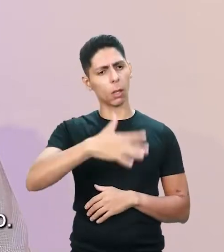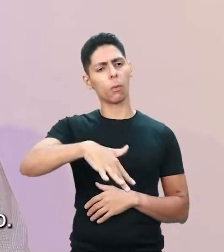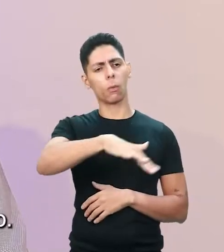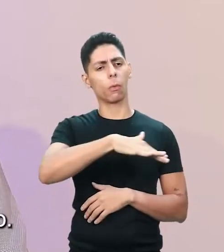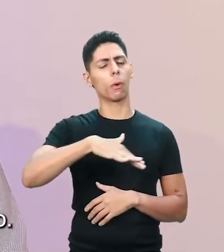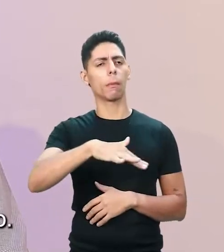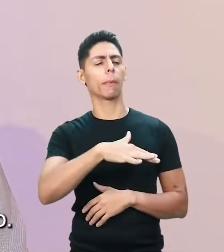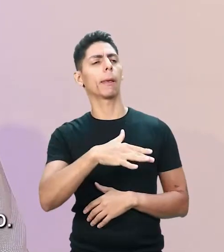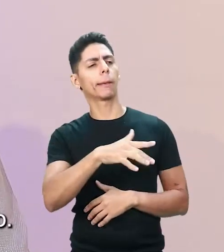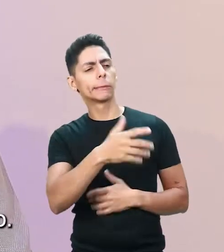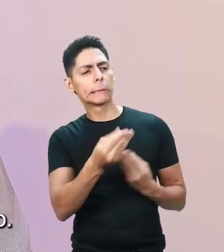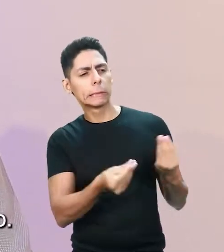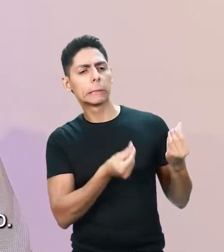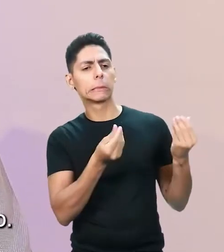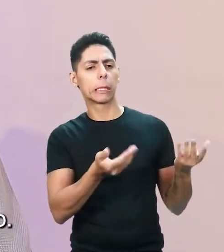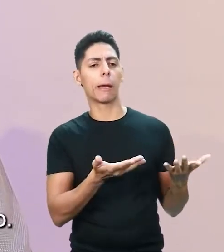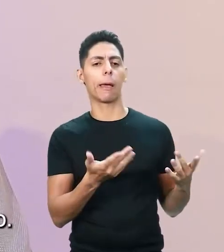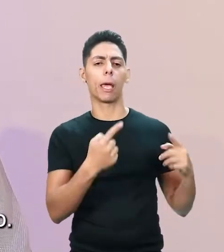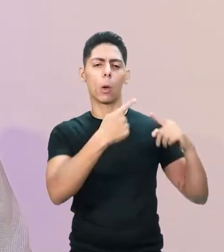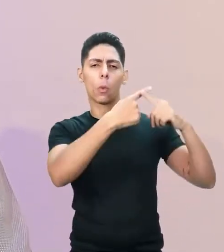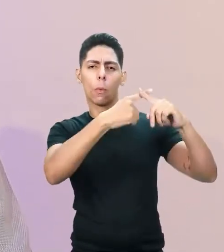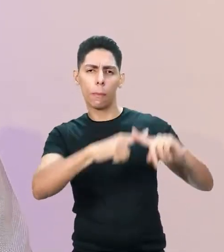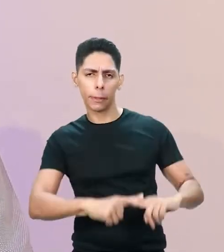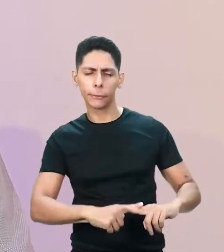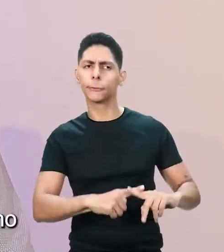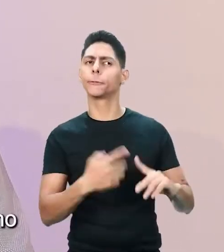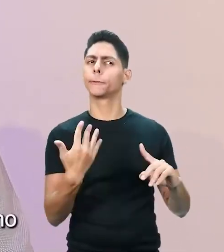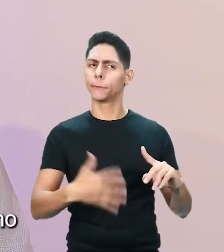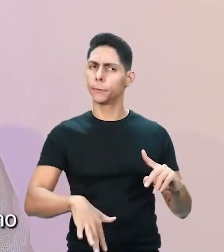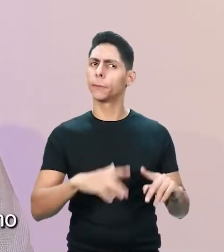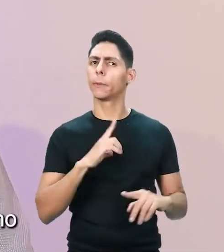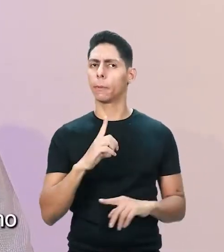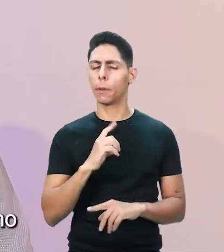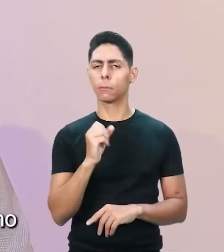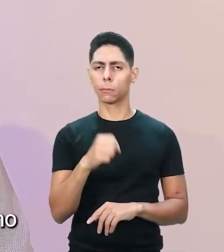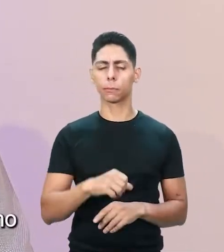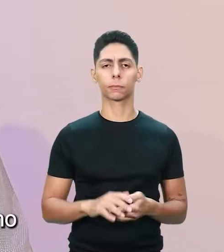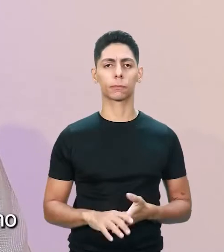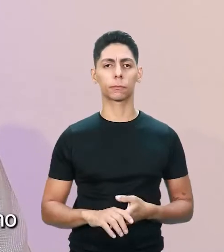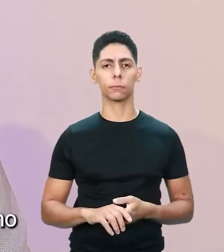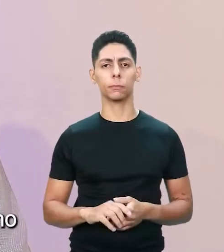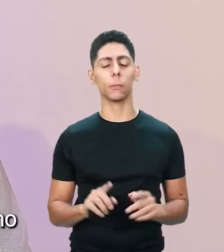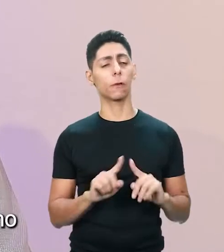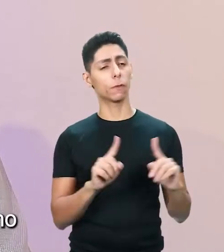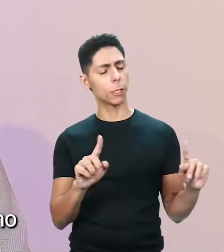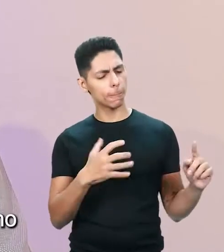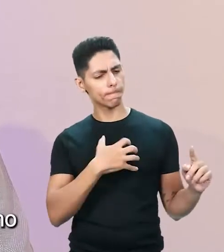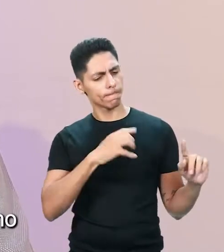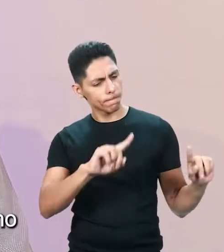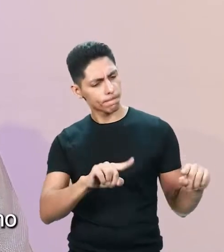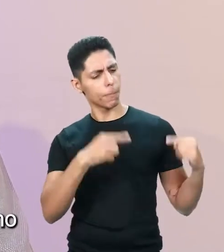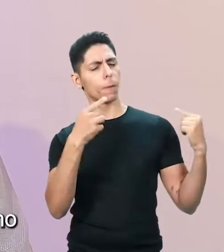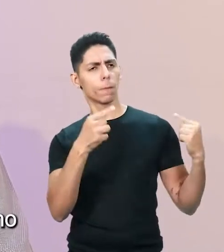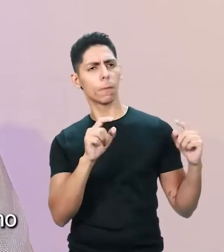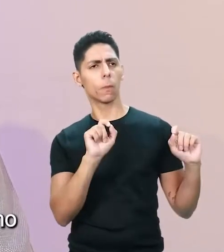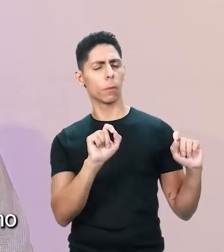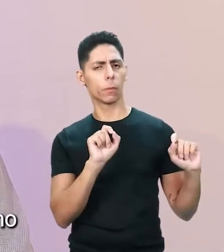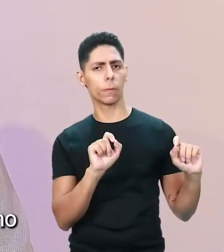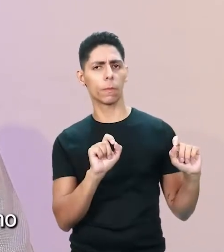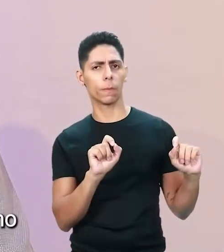rádio, de TV é um ambiente bastante competitivo e o senhor se desafiou